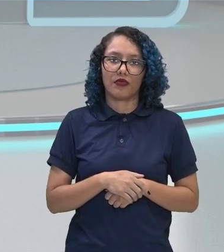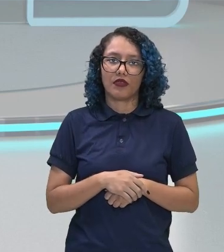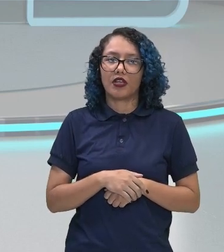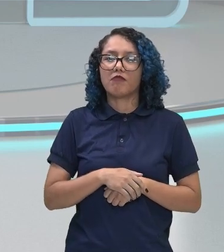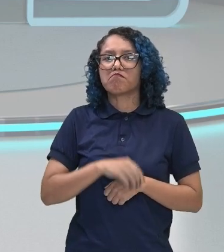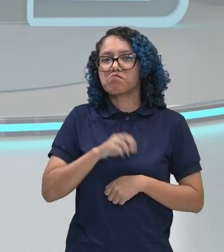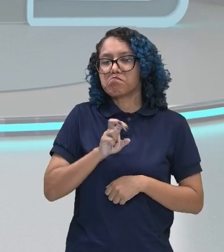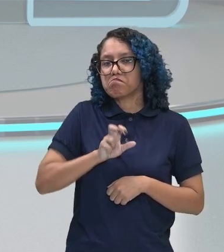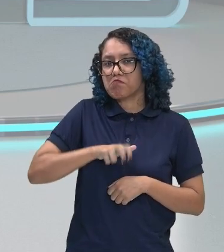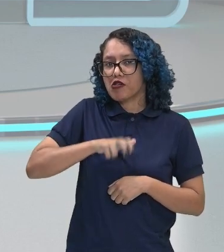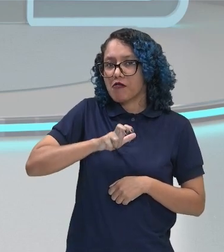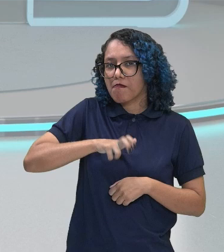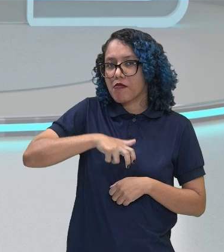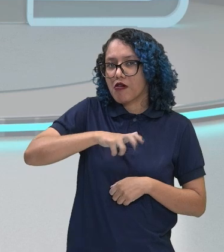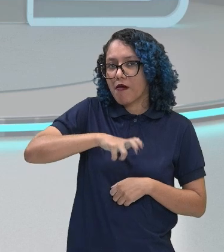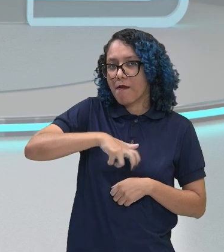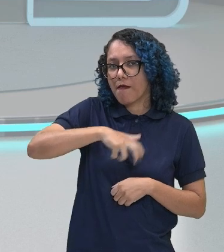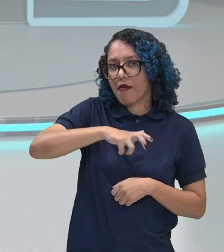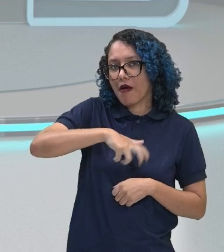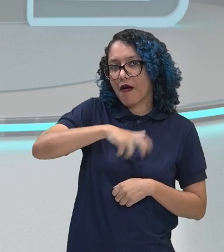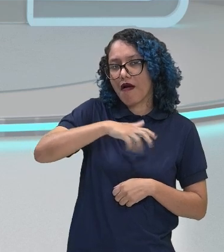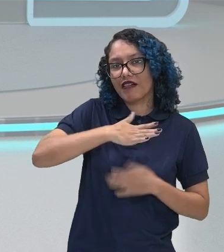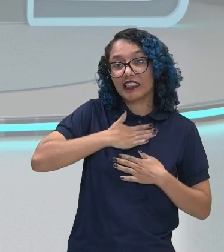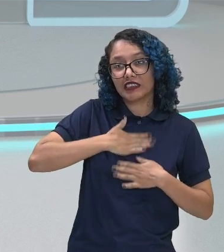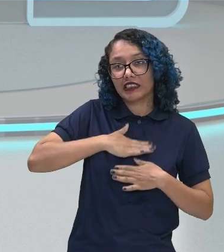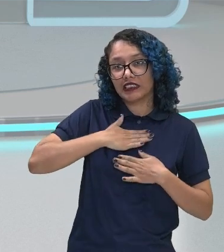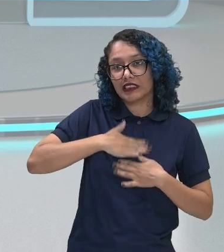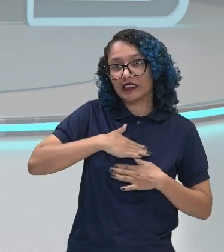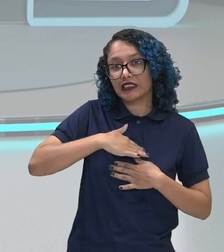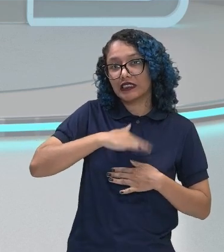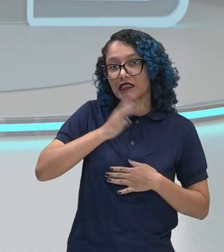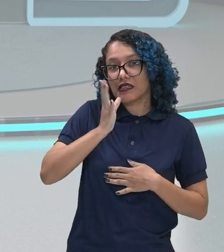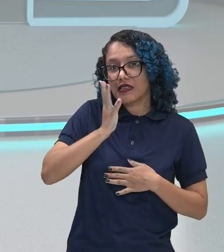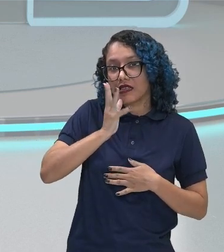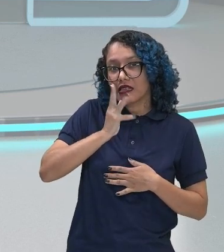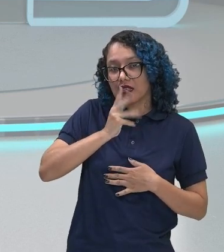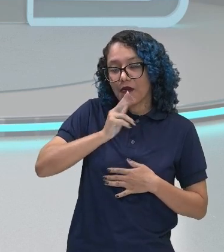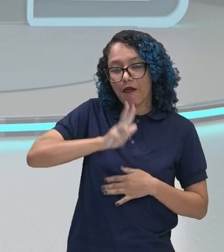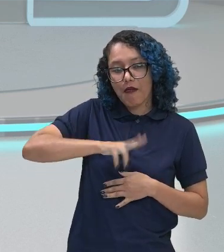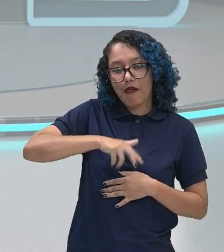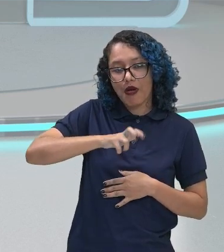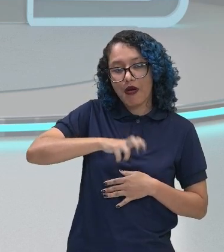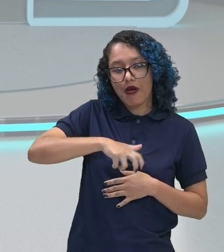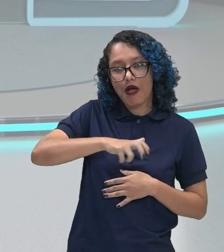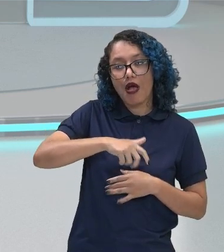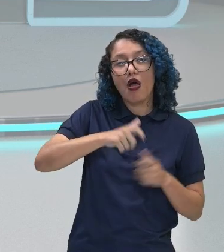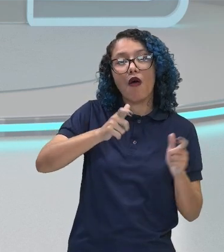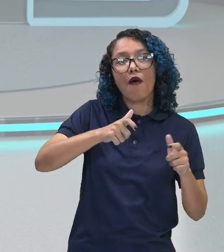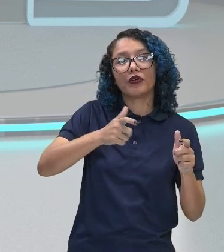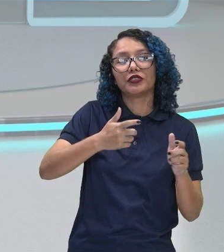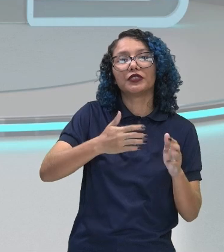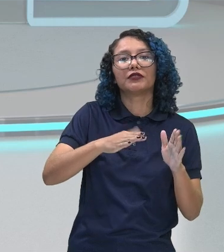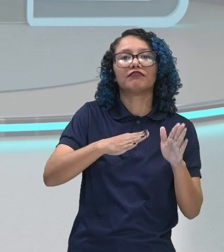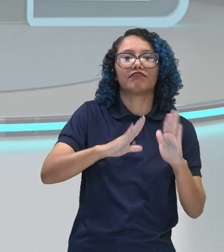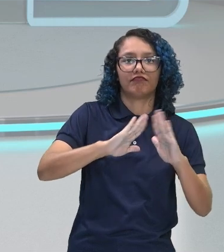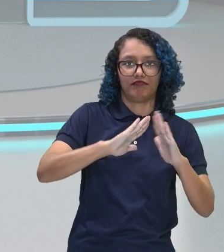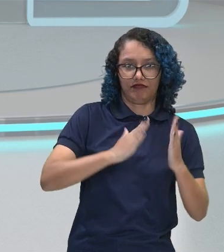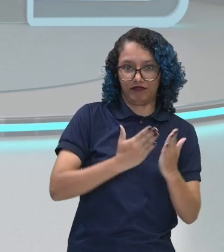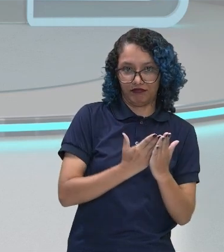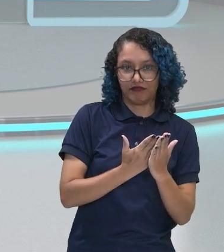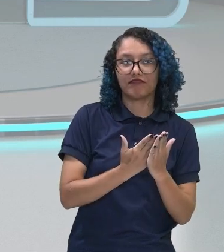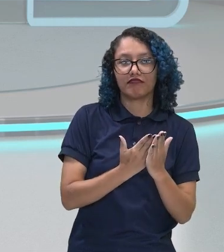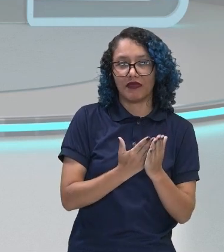andou lentamente ou devagar para a escola. He wanted to arrive early. Ele queria